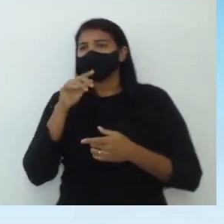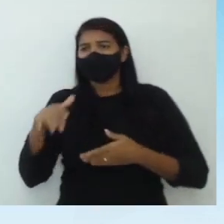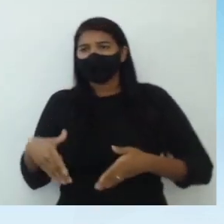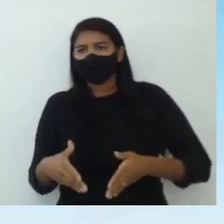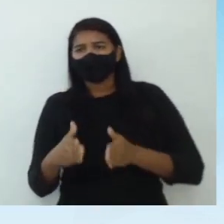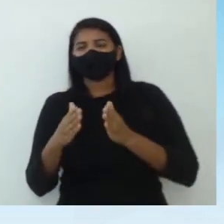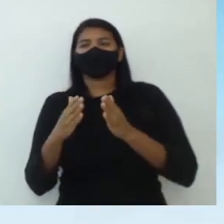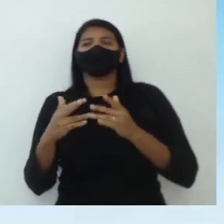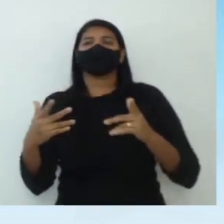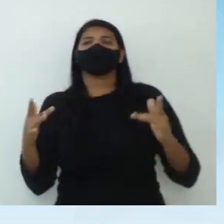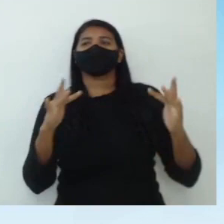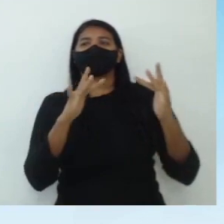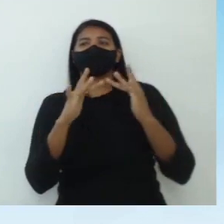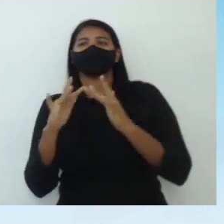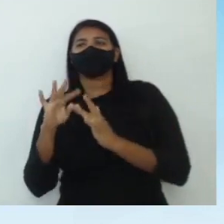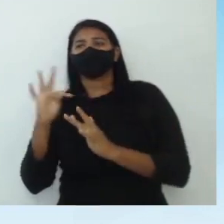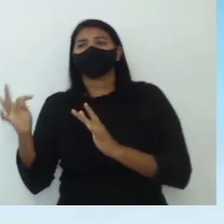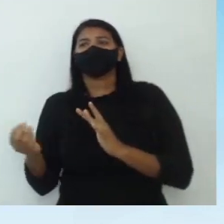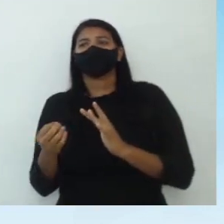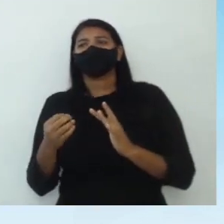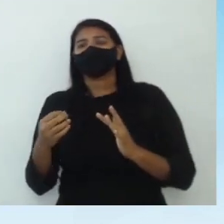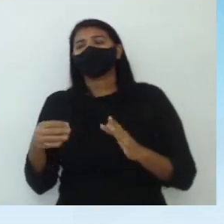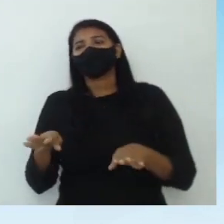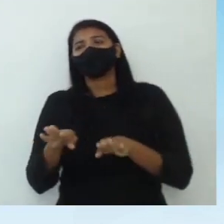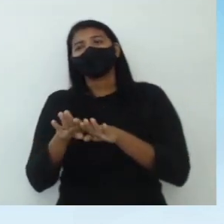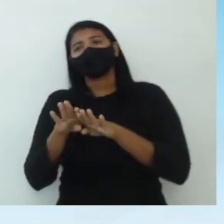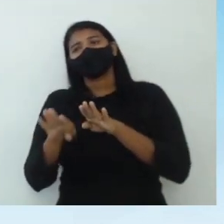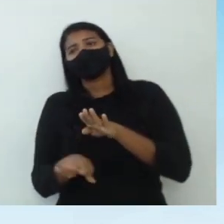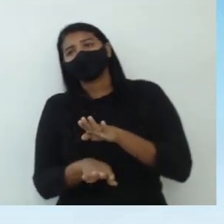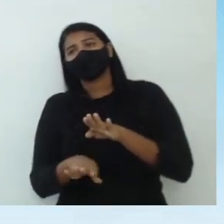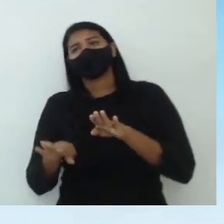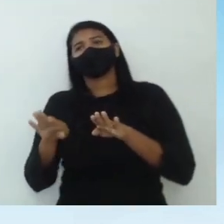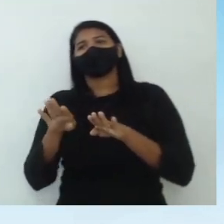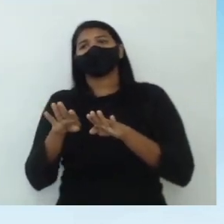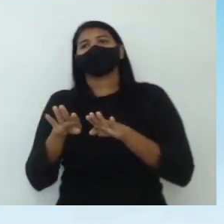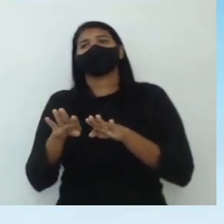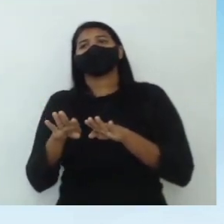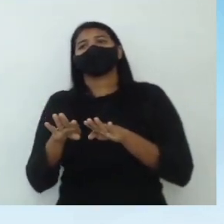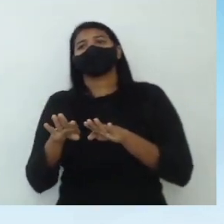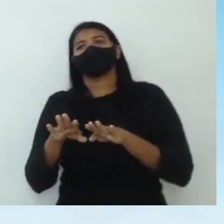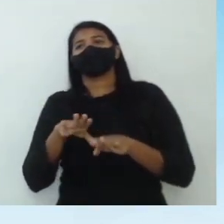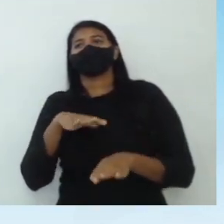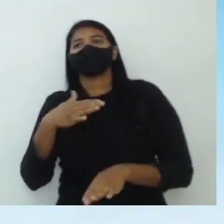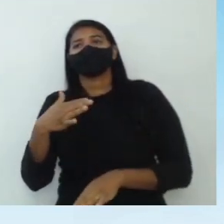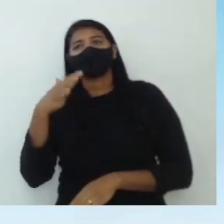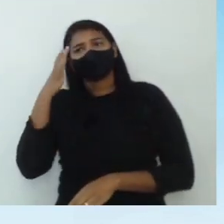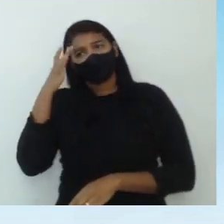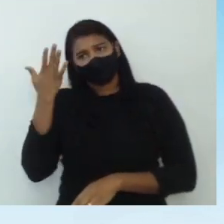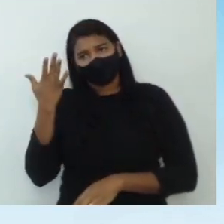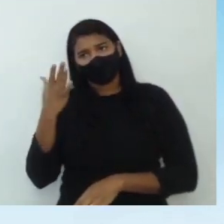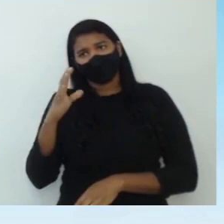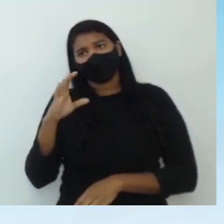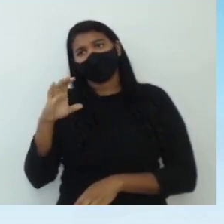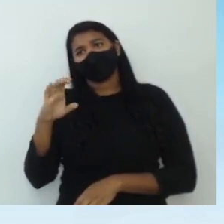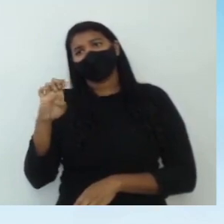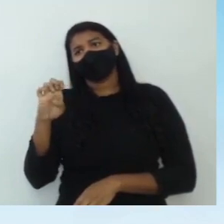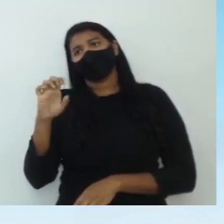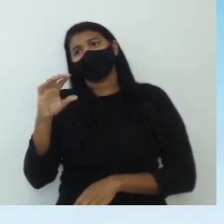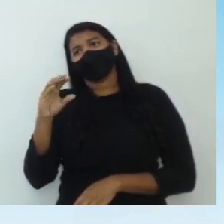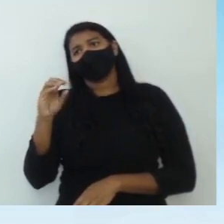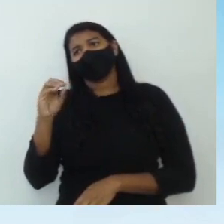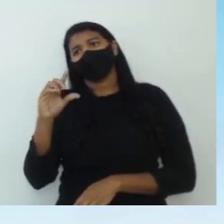tudo está conectado. Se não há equilíbrio, é porque a gente está mais de forma egoísta do que de forma ecológica. E